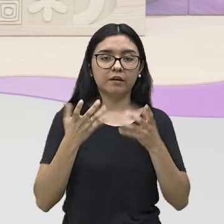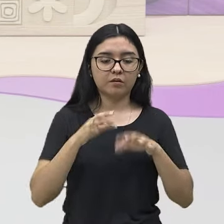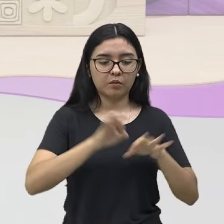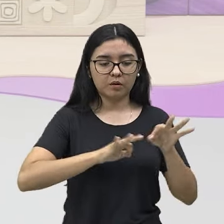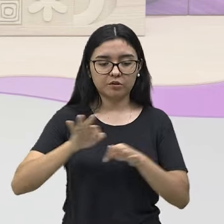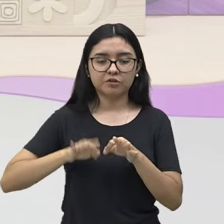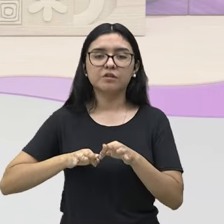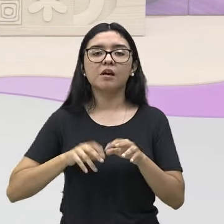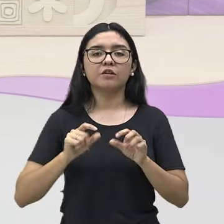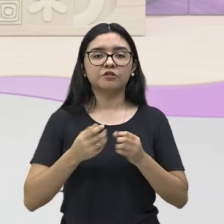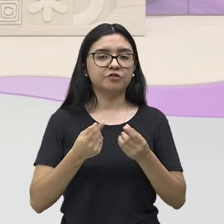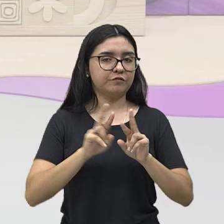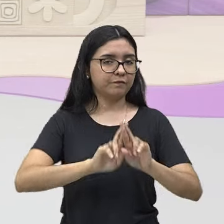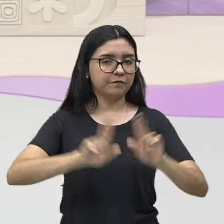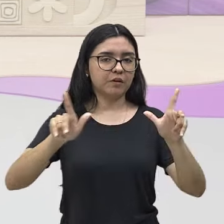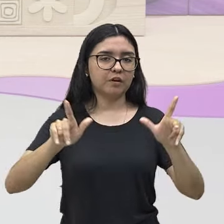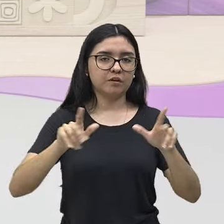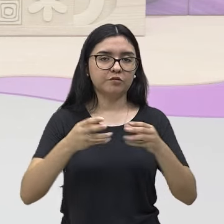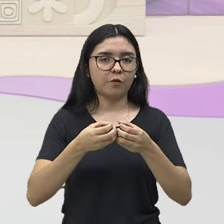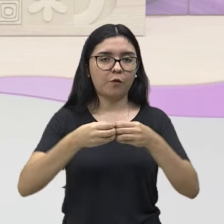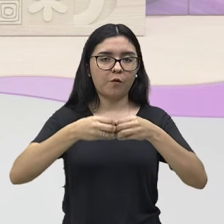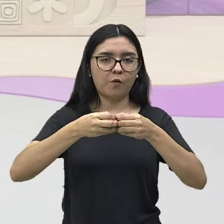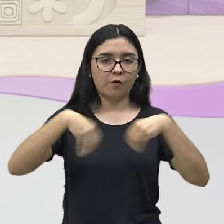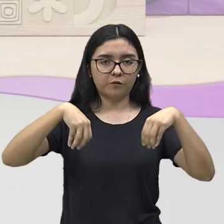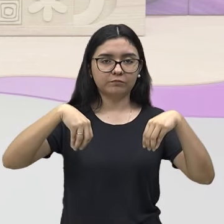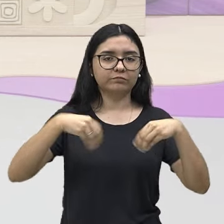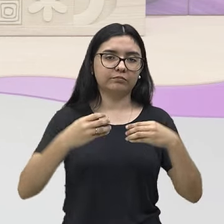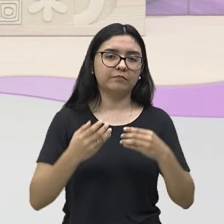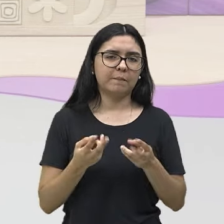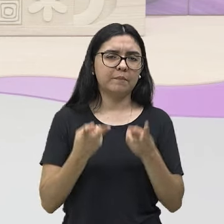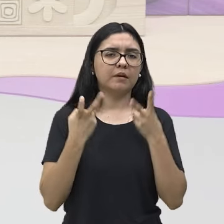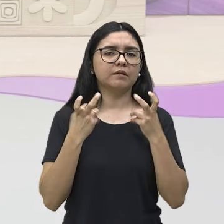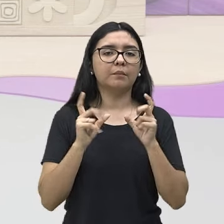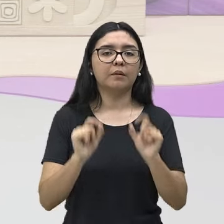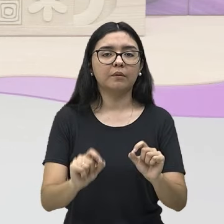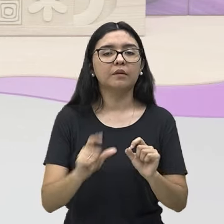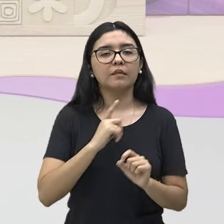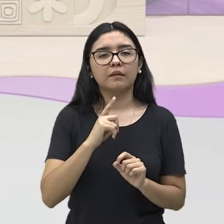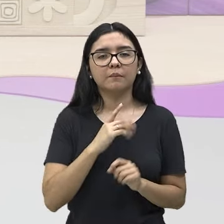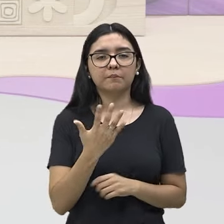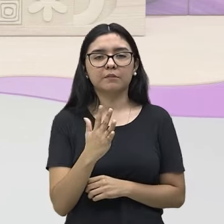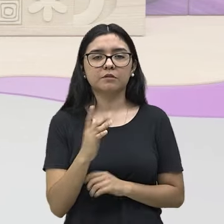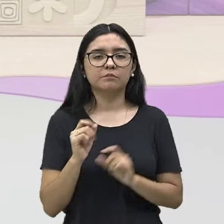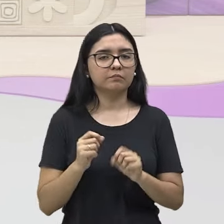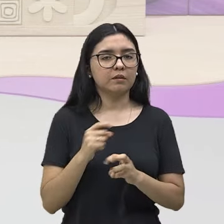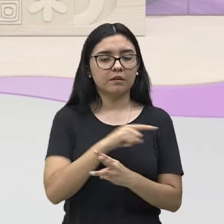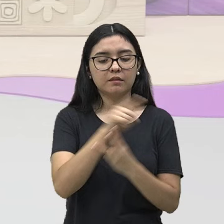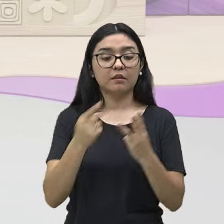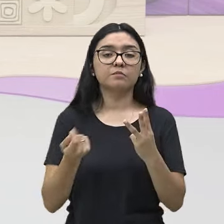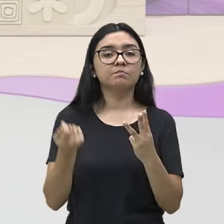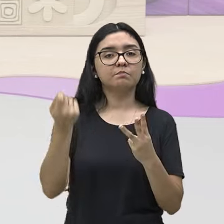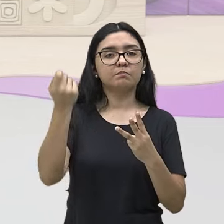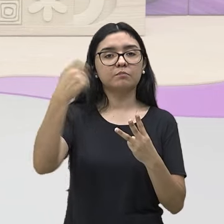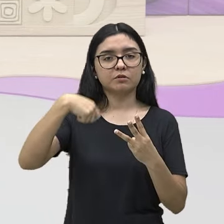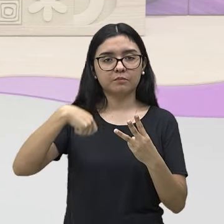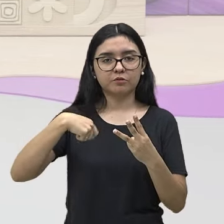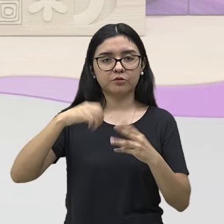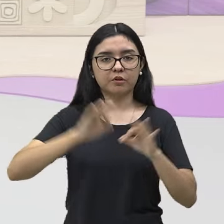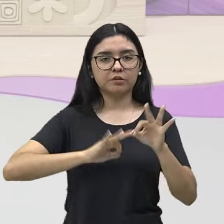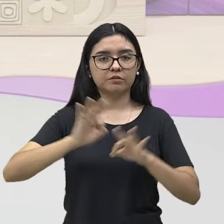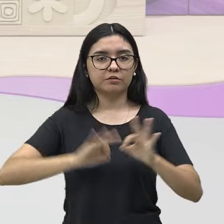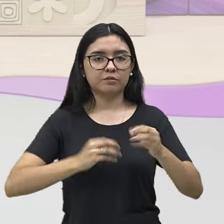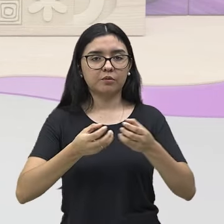cada fileira tem a mesma quantidade. Você percebeu que já teria aí, no mínimo, aí, 3 maneiras aí dele organizar esses ovos.